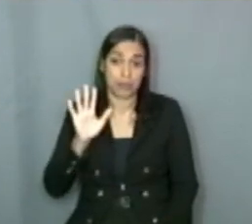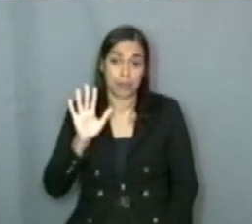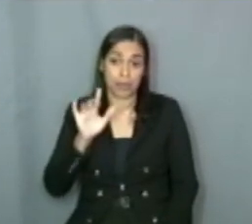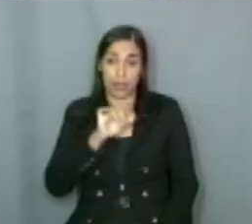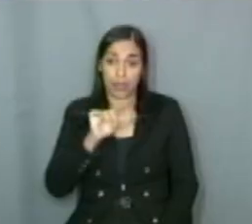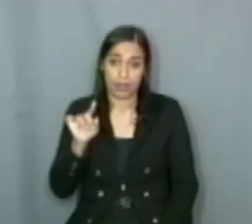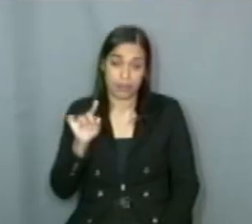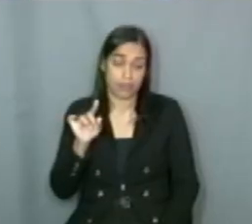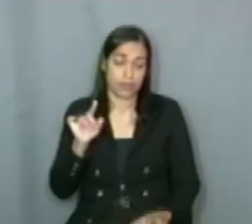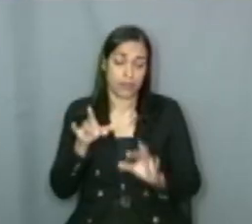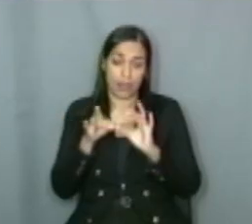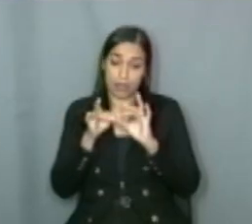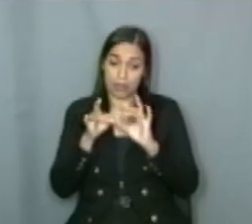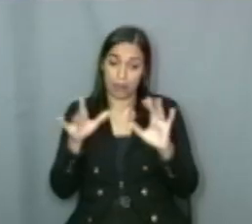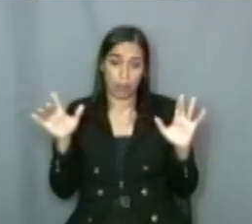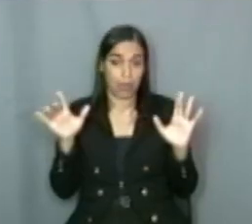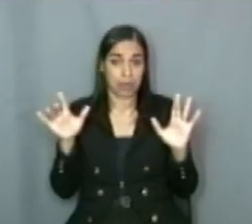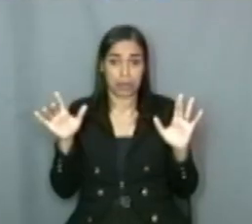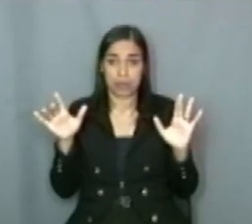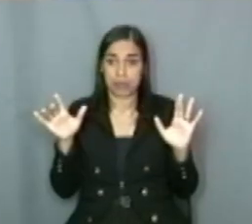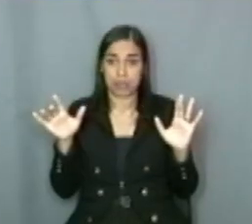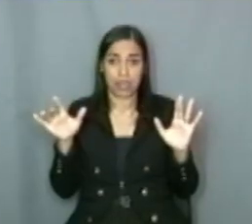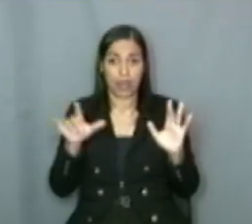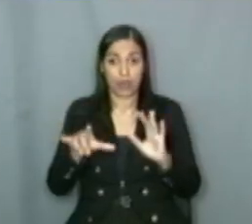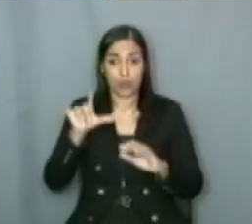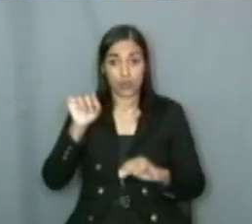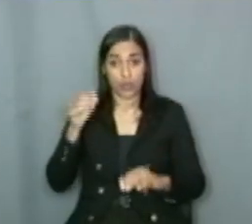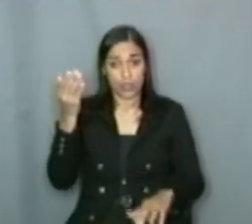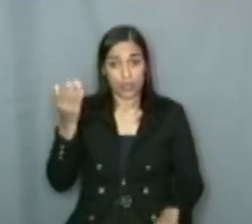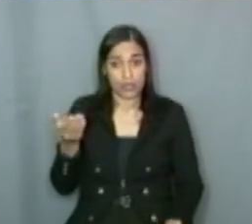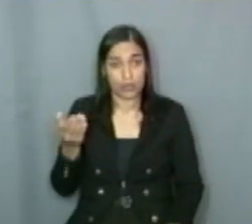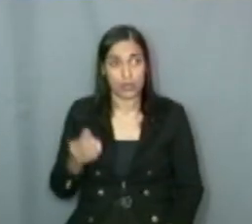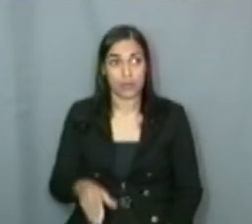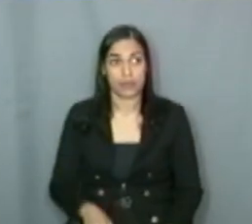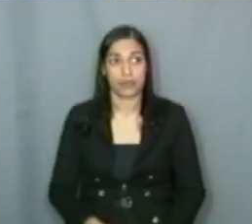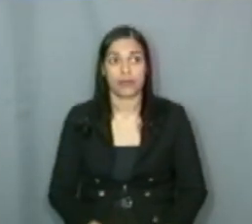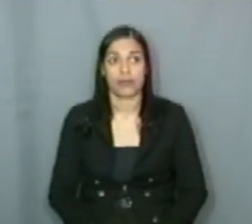a democracia deixa isso acontecer. É uma escolha sua.